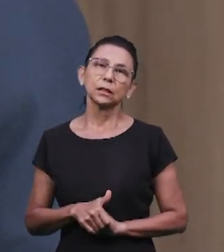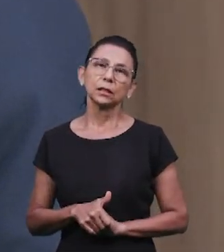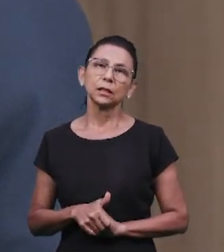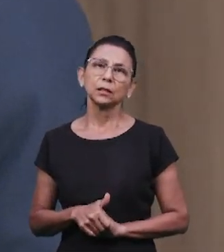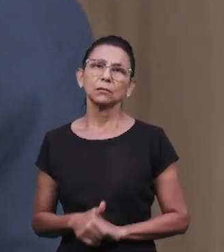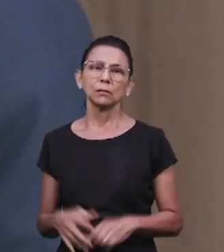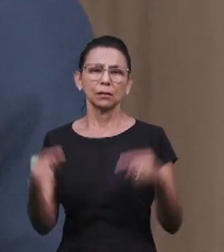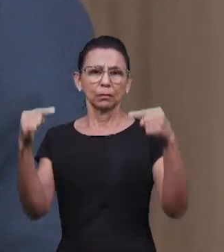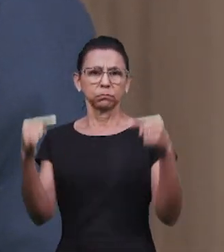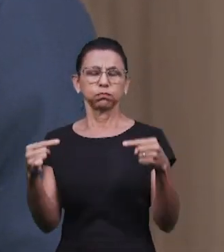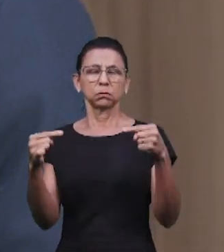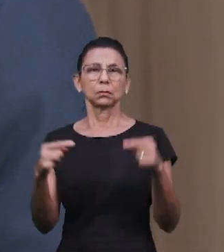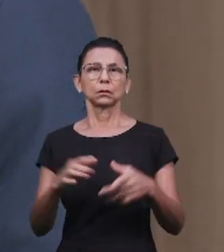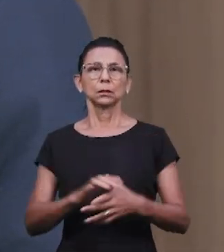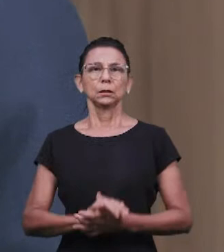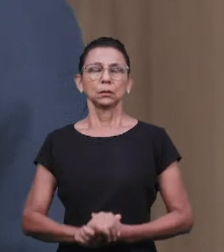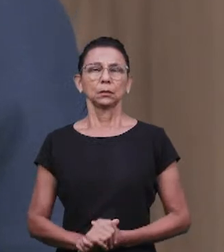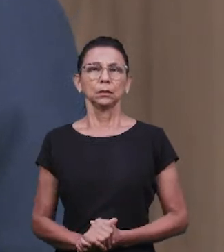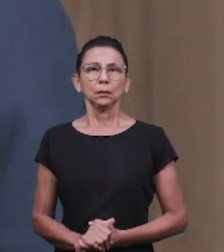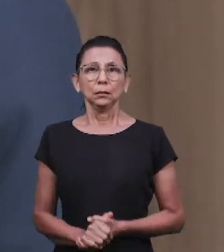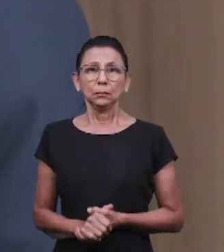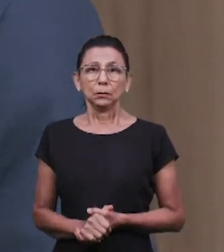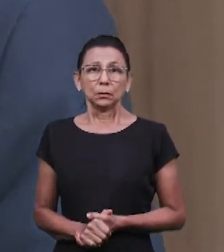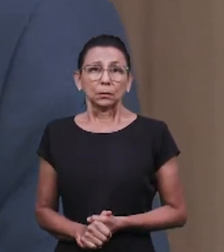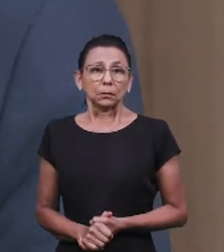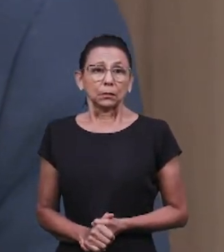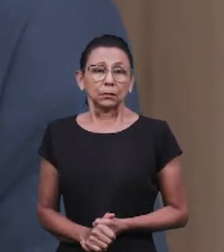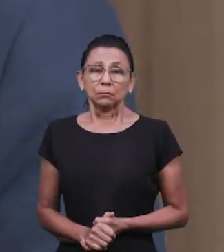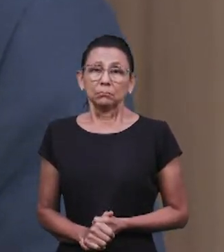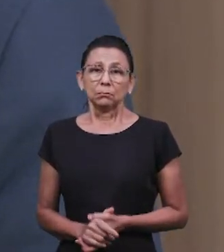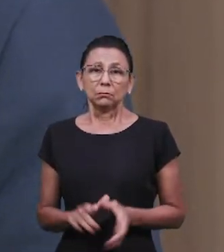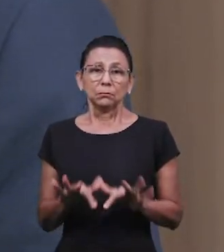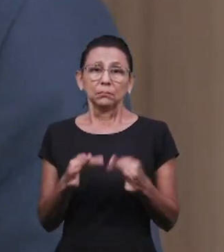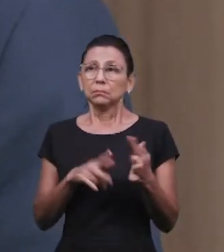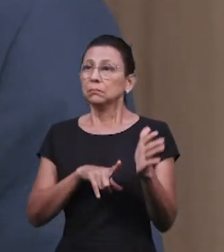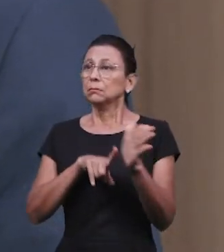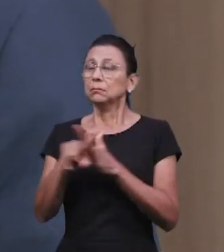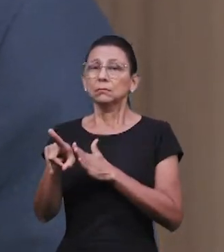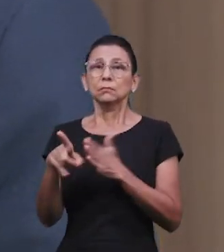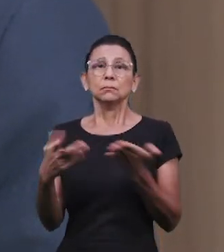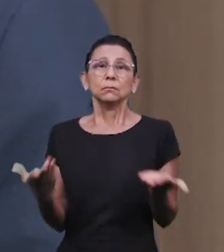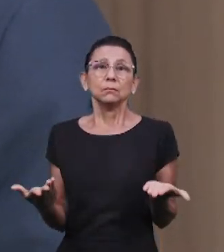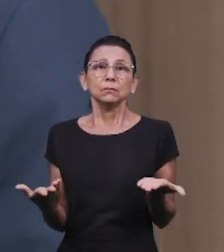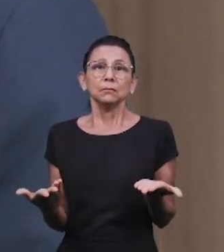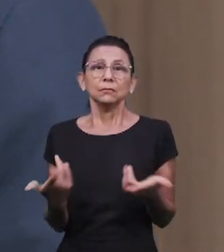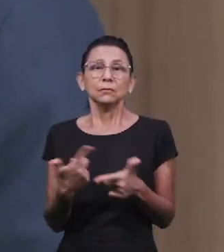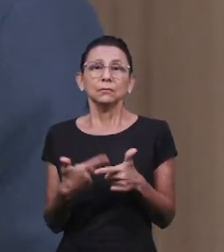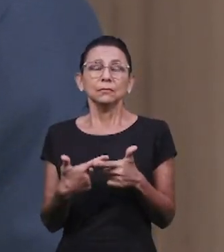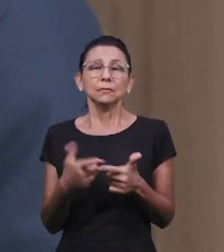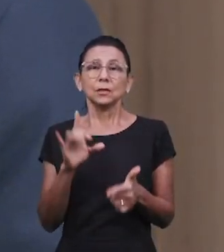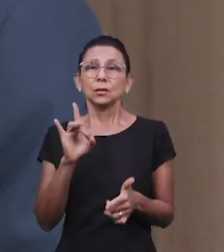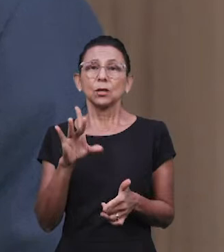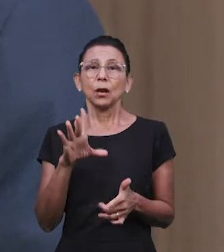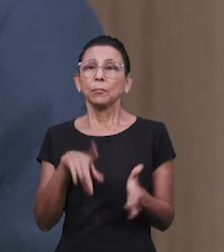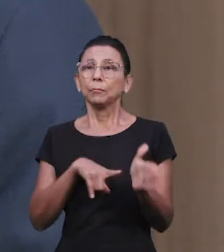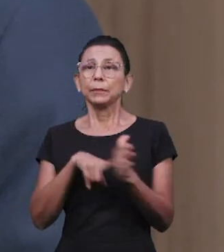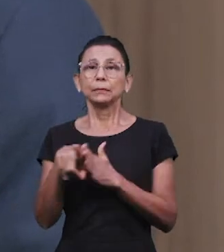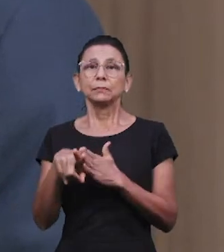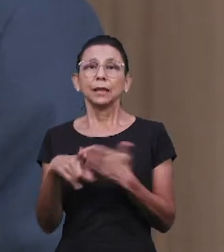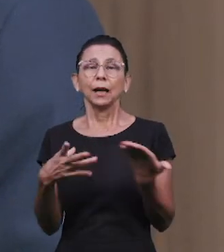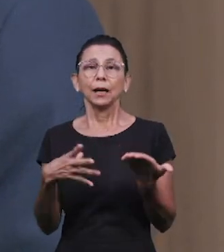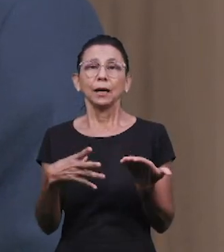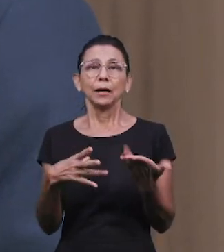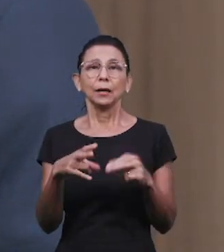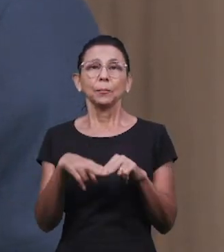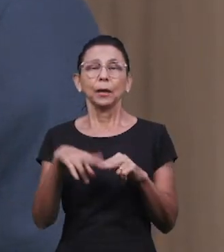confrontou no sentido, às vezes, não de afrontar, mas de perguntar. Porque ela aprendeu, às vezes, na escola, aprendeu de outra forma. Então, nós temos